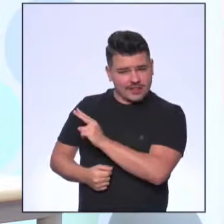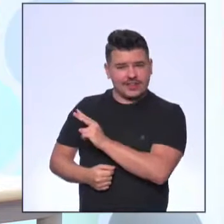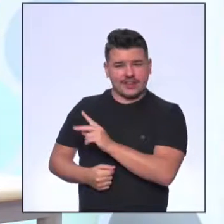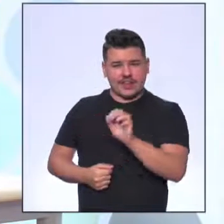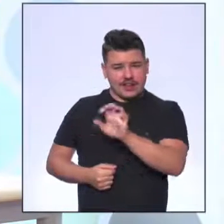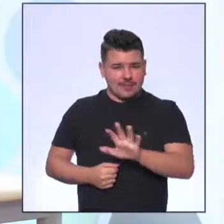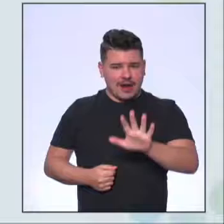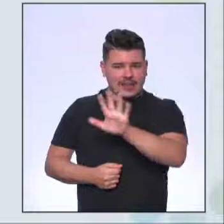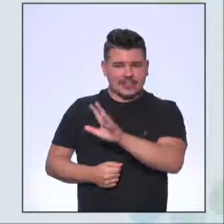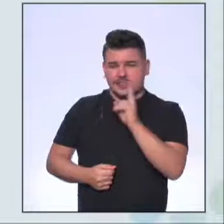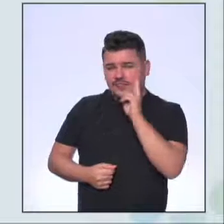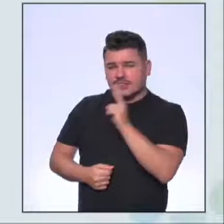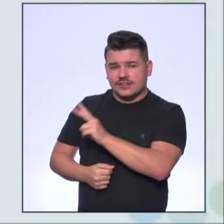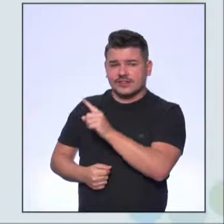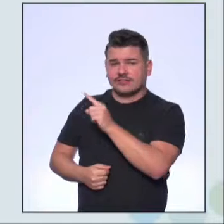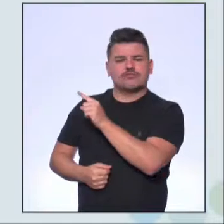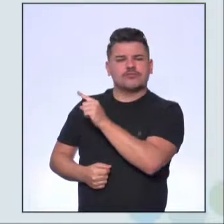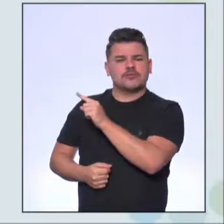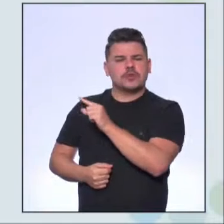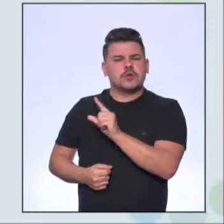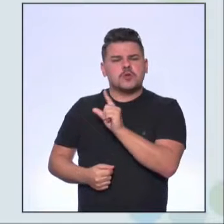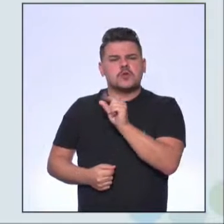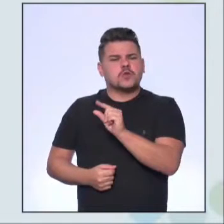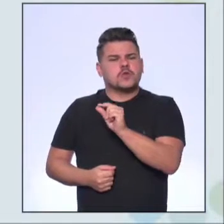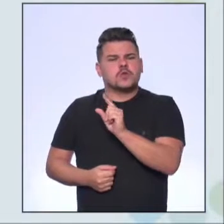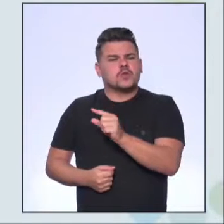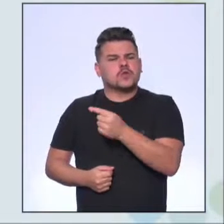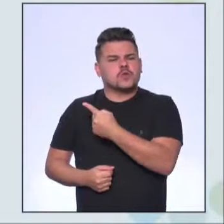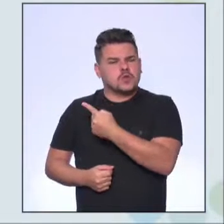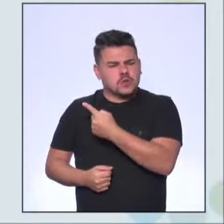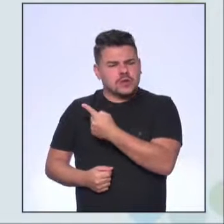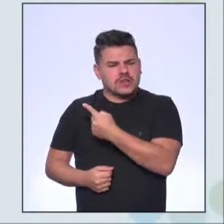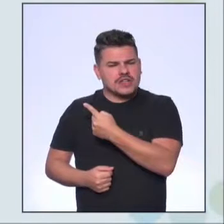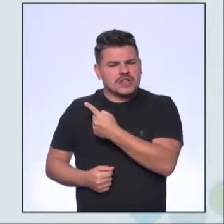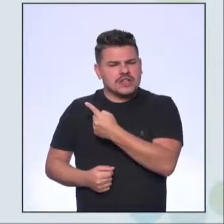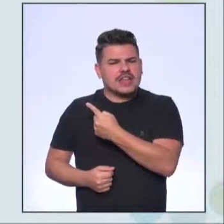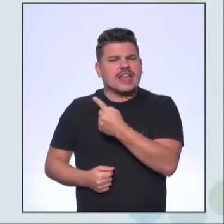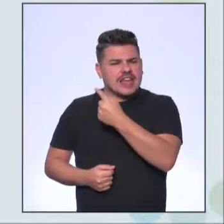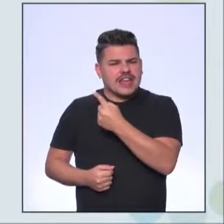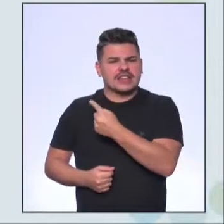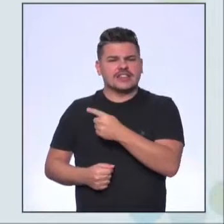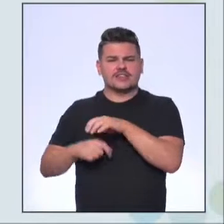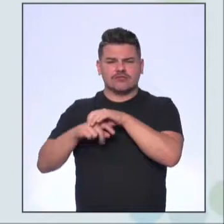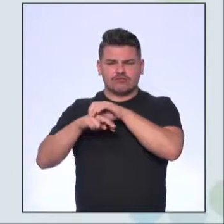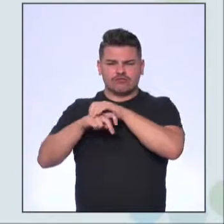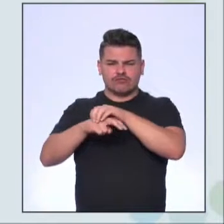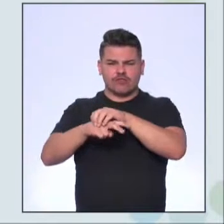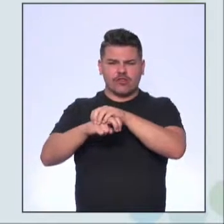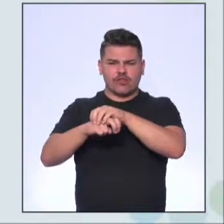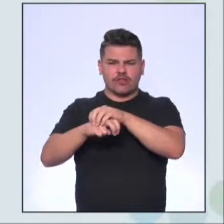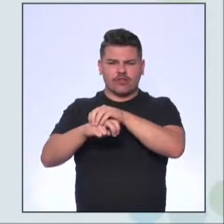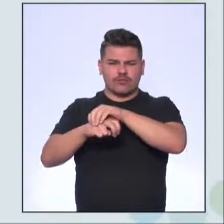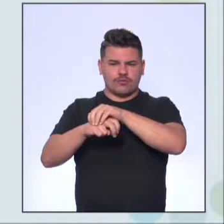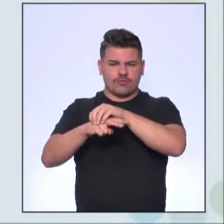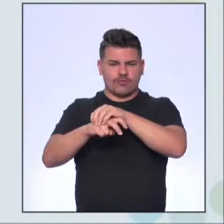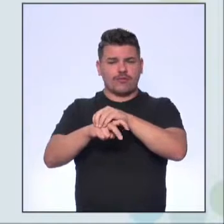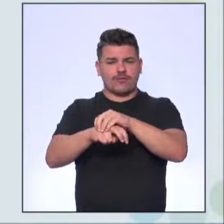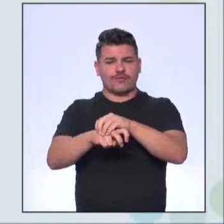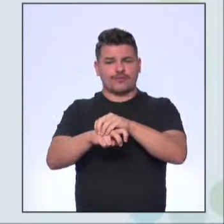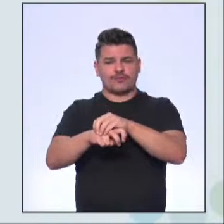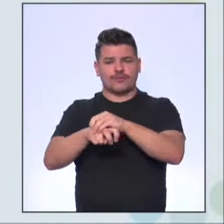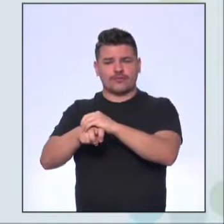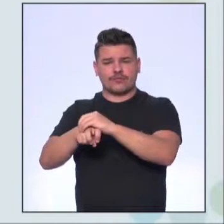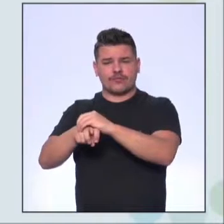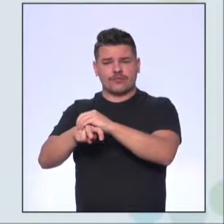tá, e eu gostaria de saber de vocês se a concha desse ermitão se refere ao habitat dele ou